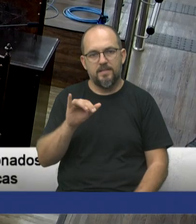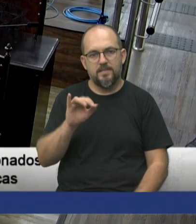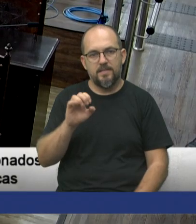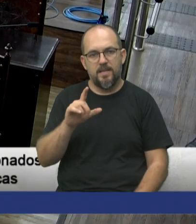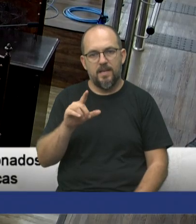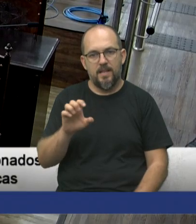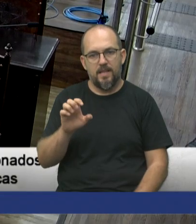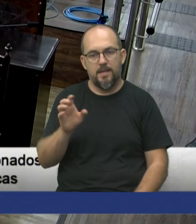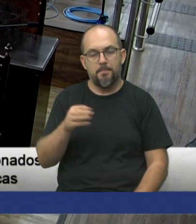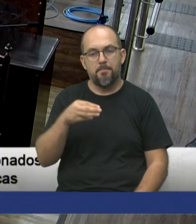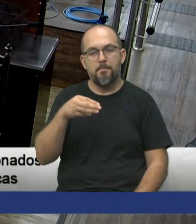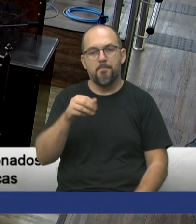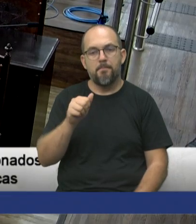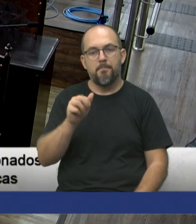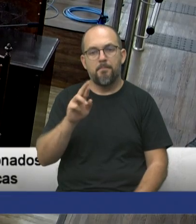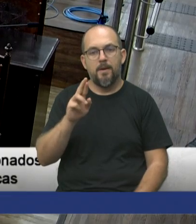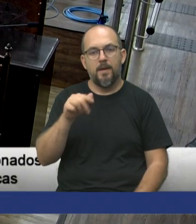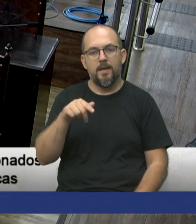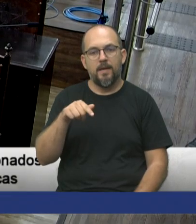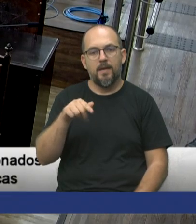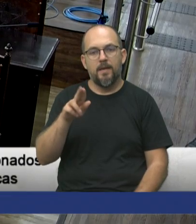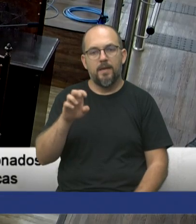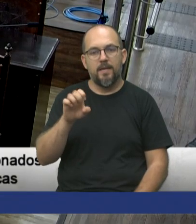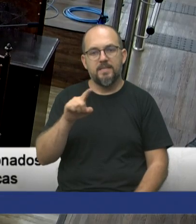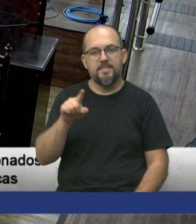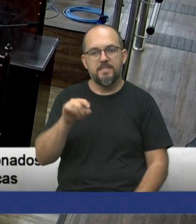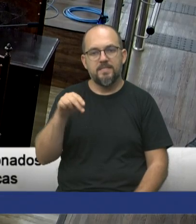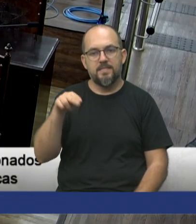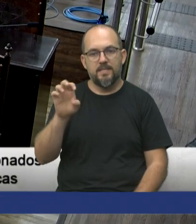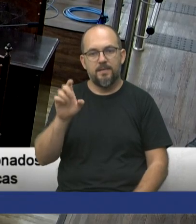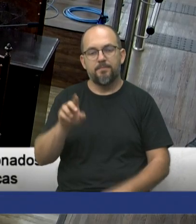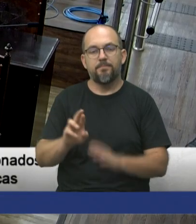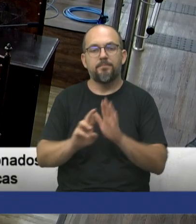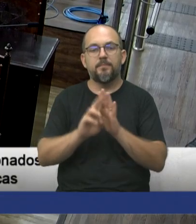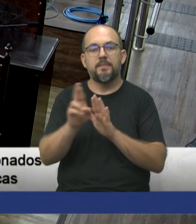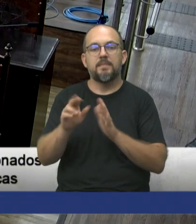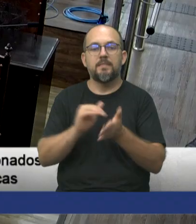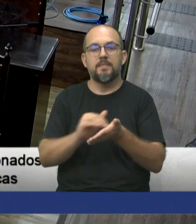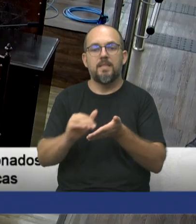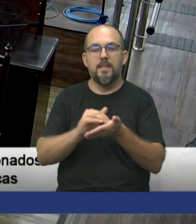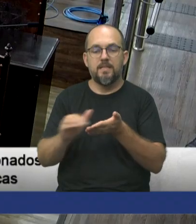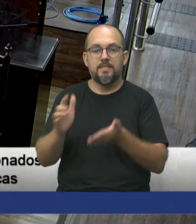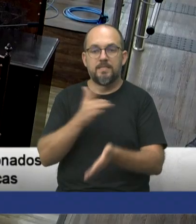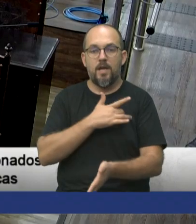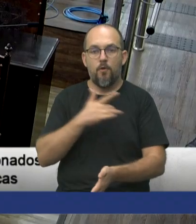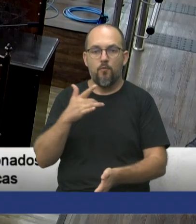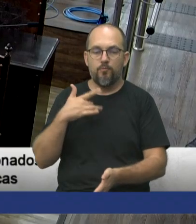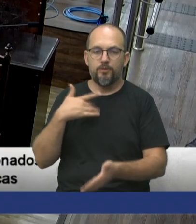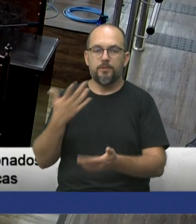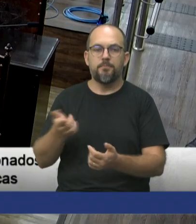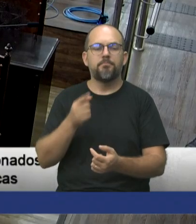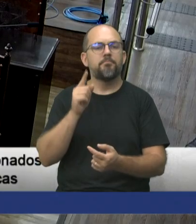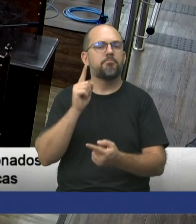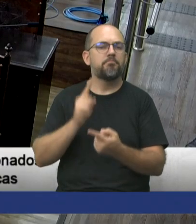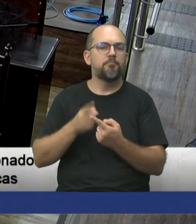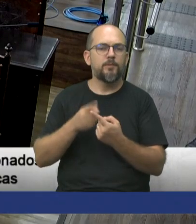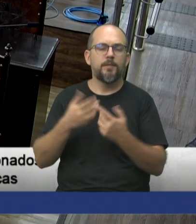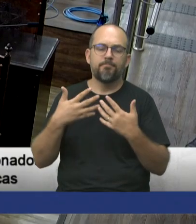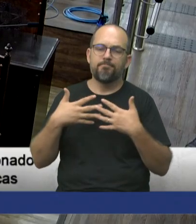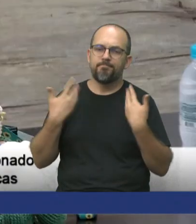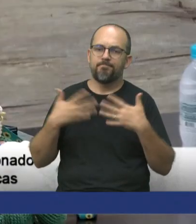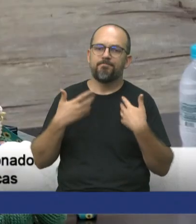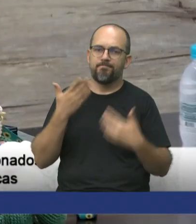vem representando a Secretaria da Saúde, e a gente registra isso com muito entusiasmo, porque, Gra, nós